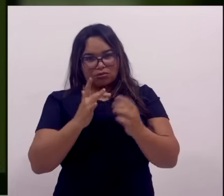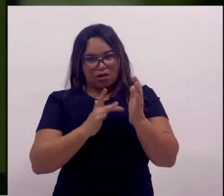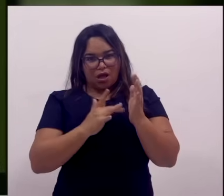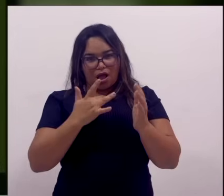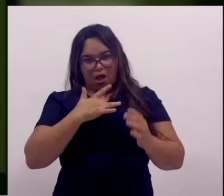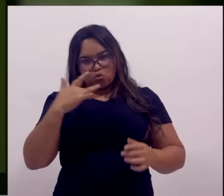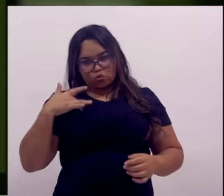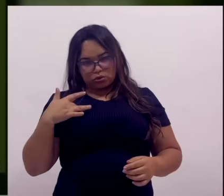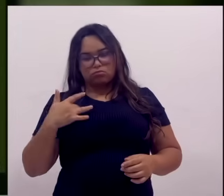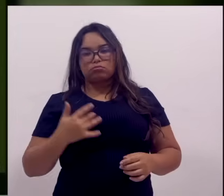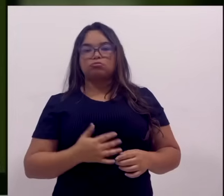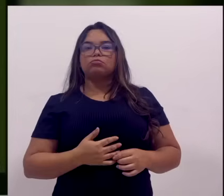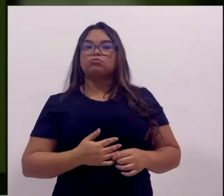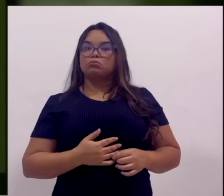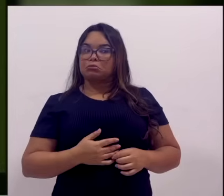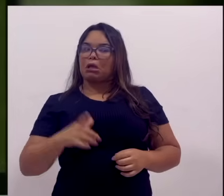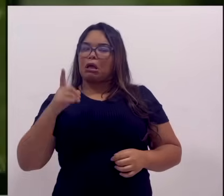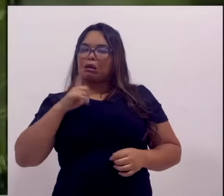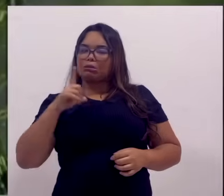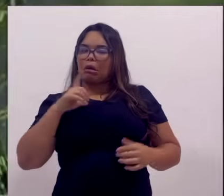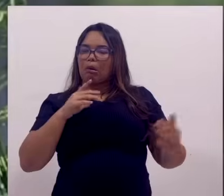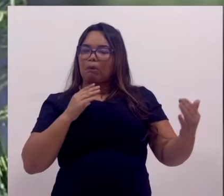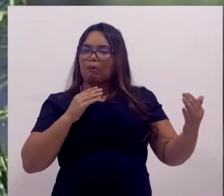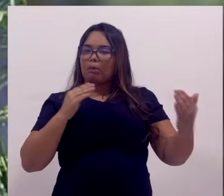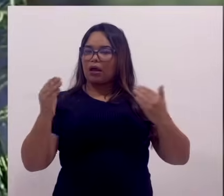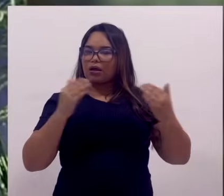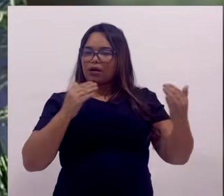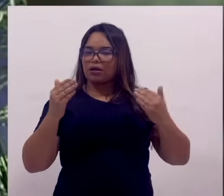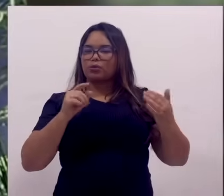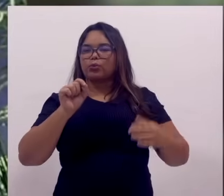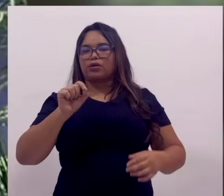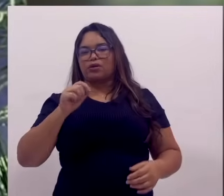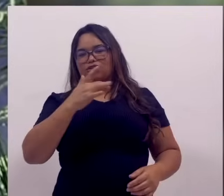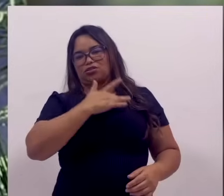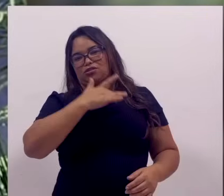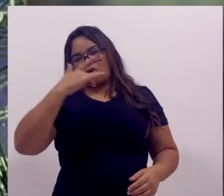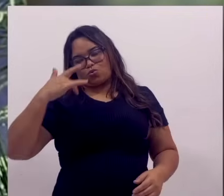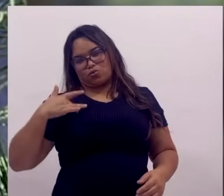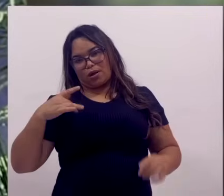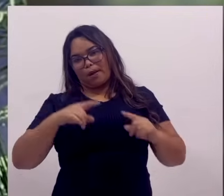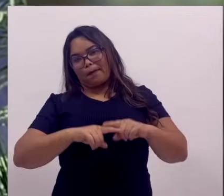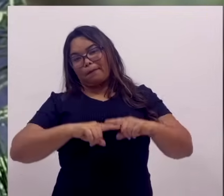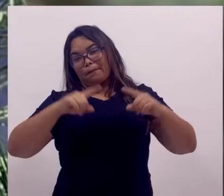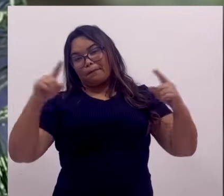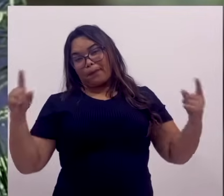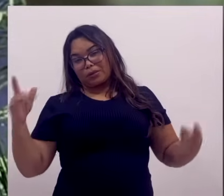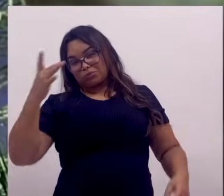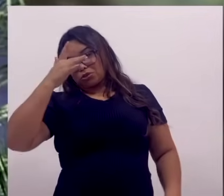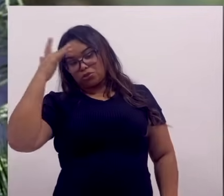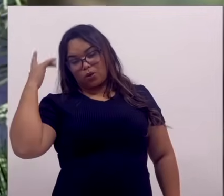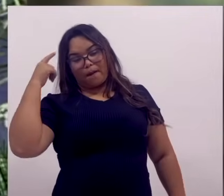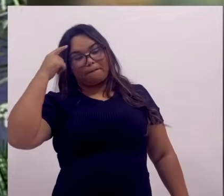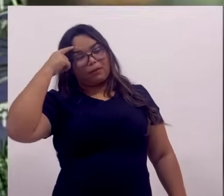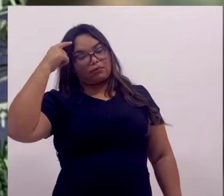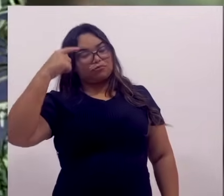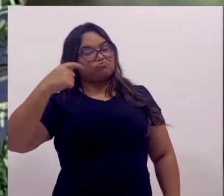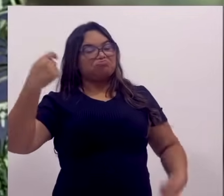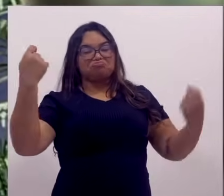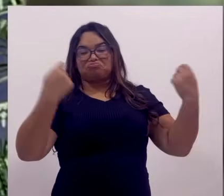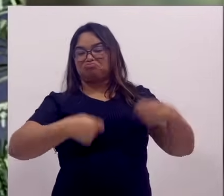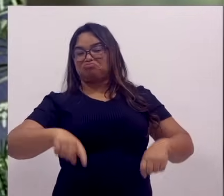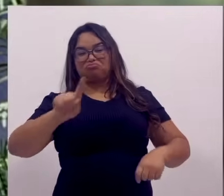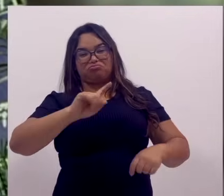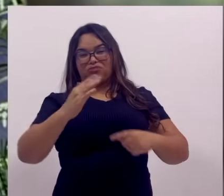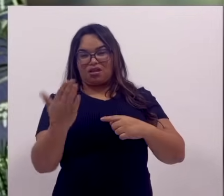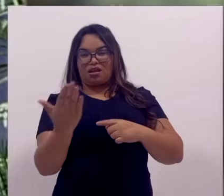E veja, nós temos uma mensagem associada com Laodiceia, uma mensagem de saúde, algo para o corpo físico,